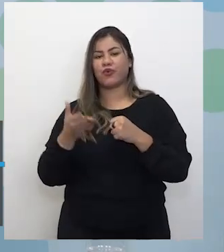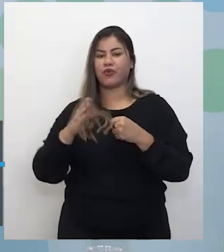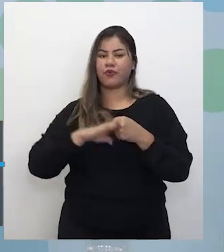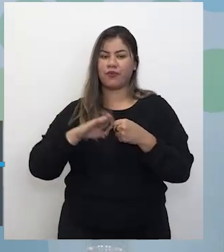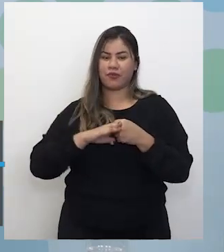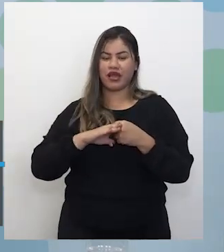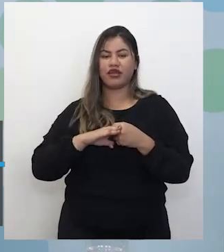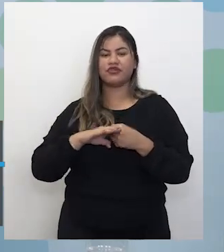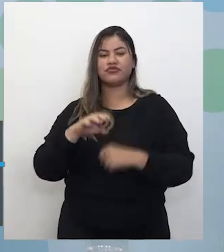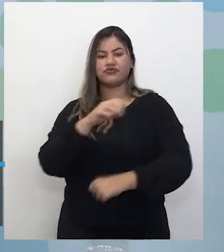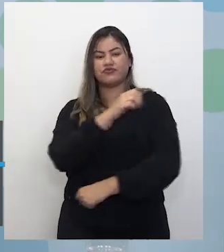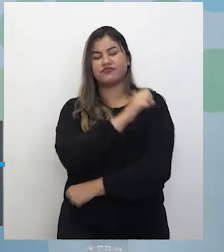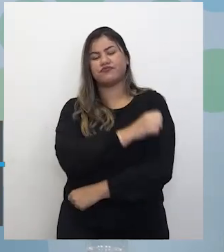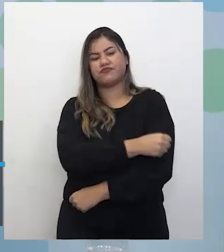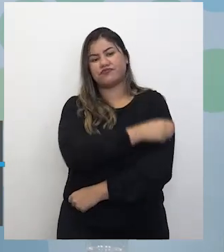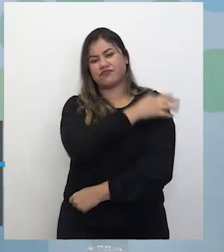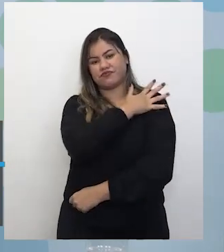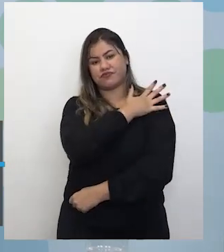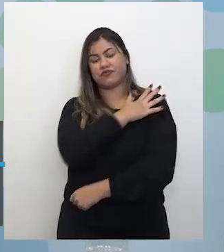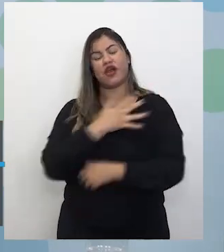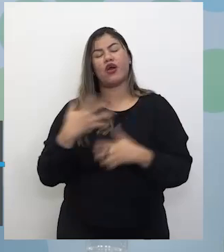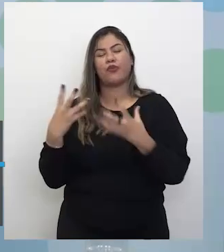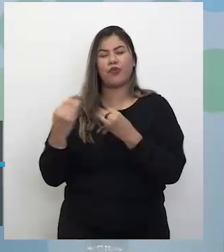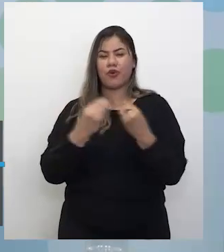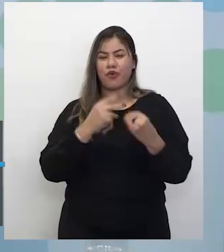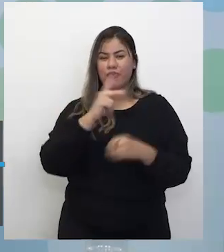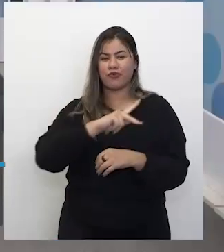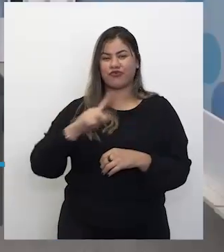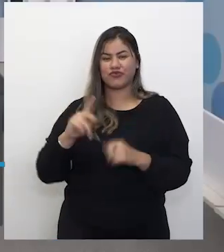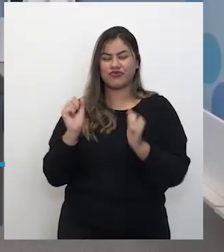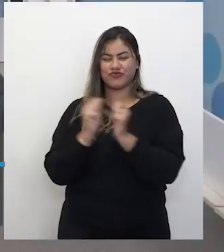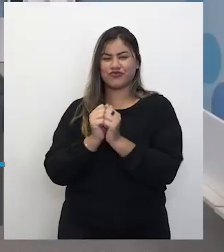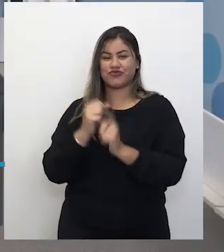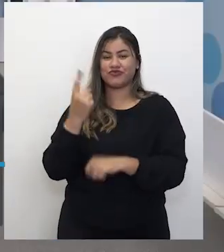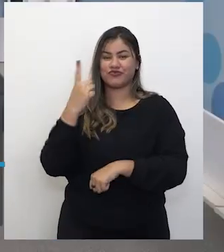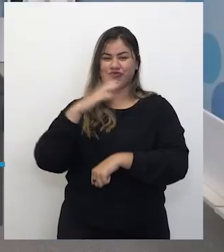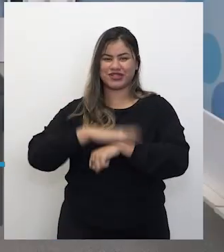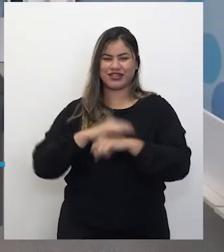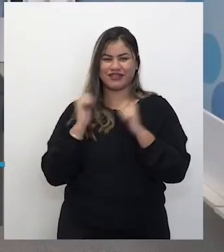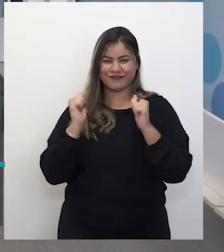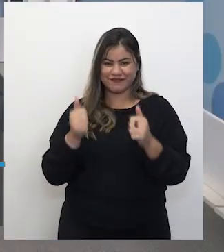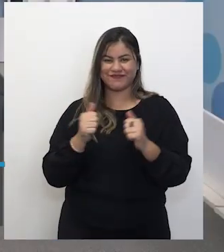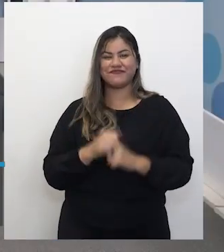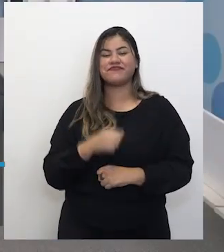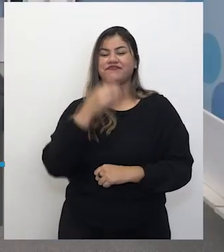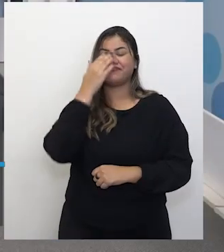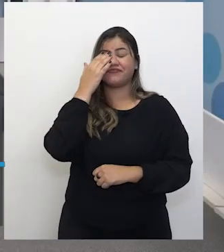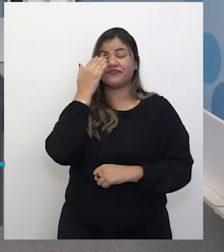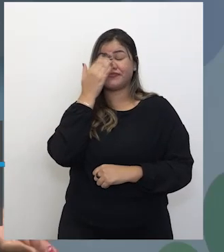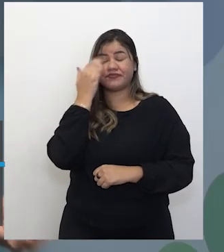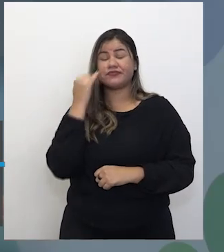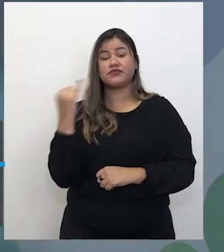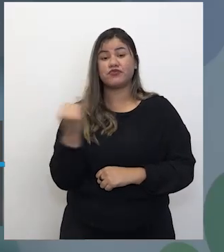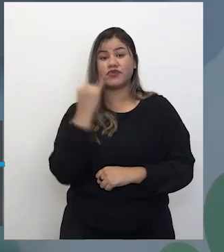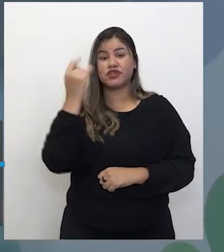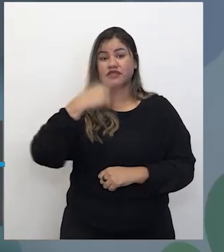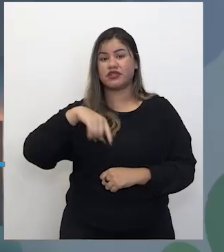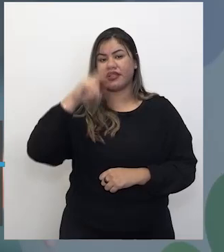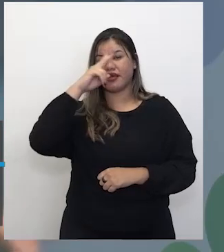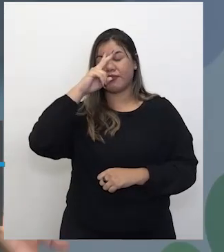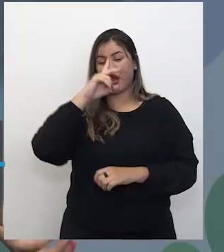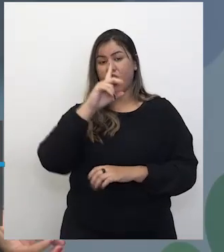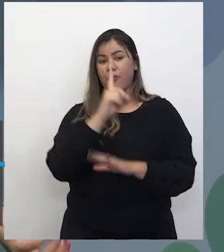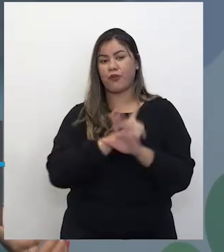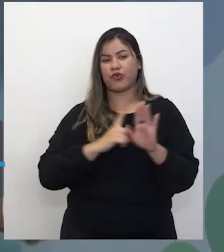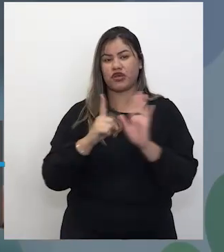muitos estudantes, professores participando, às 13 horas. Muito bem, é importante a gente frisar que esse protagonismo, ele não